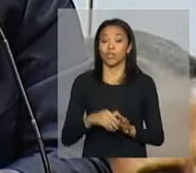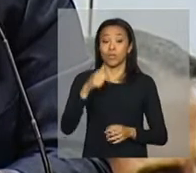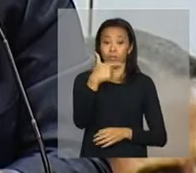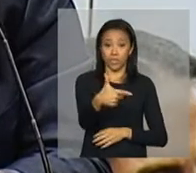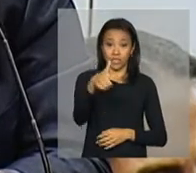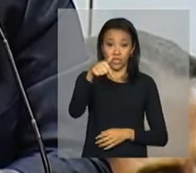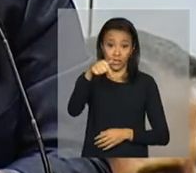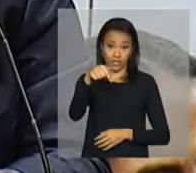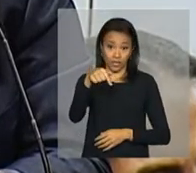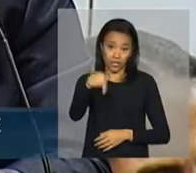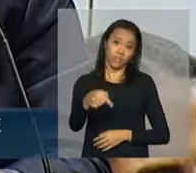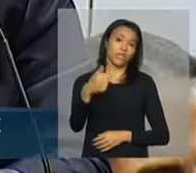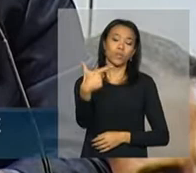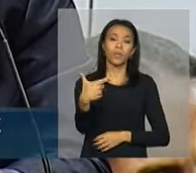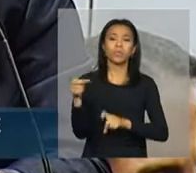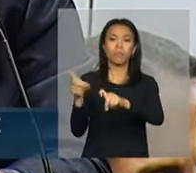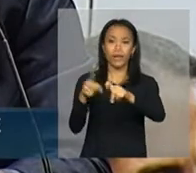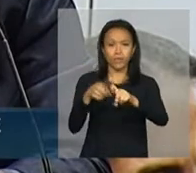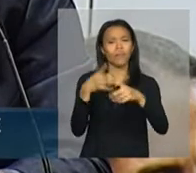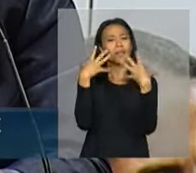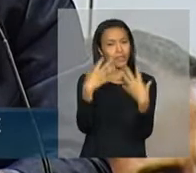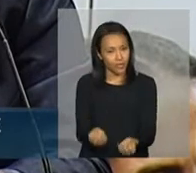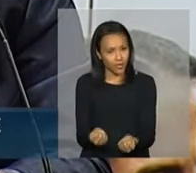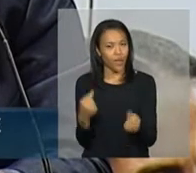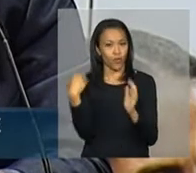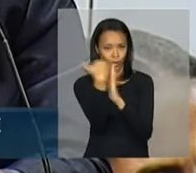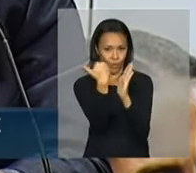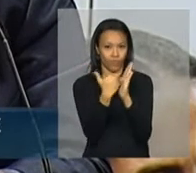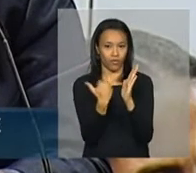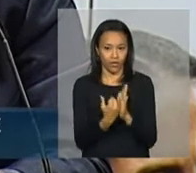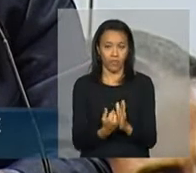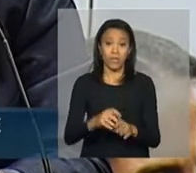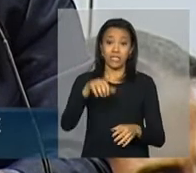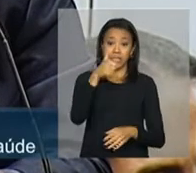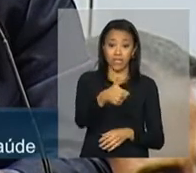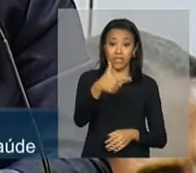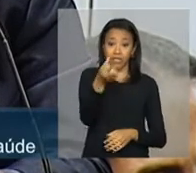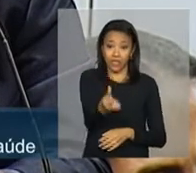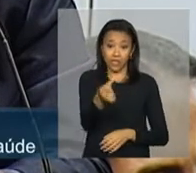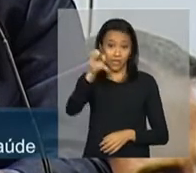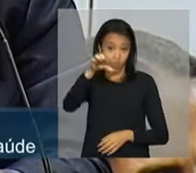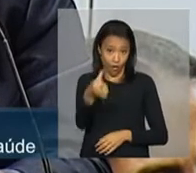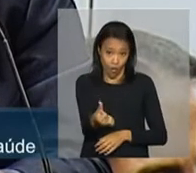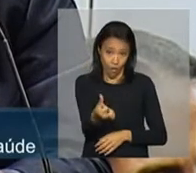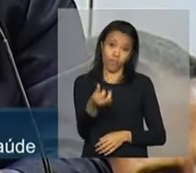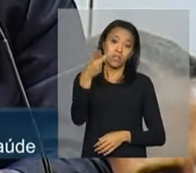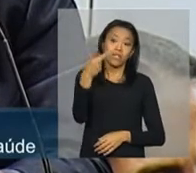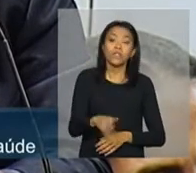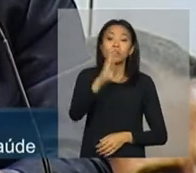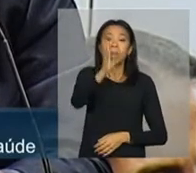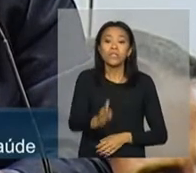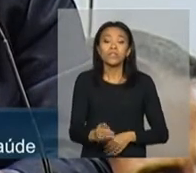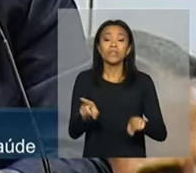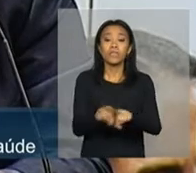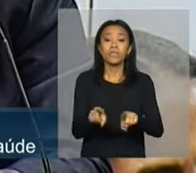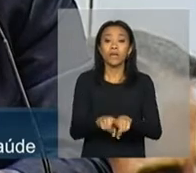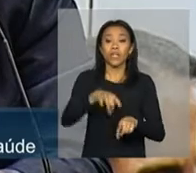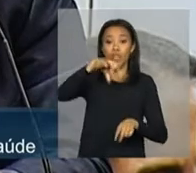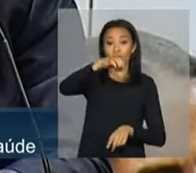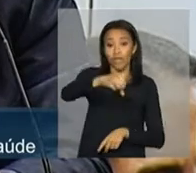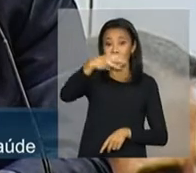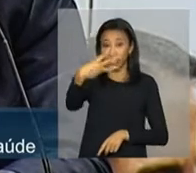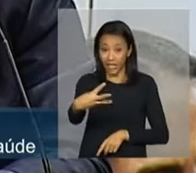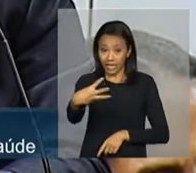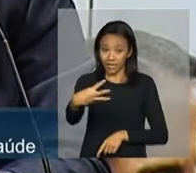metros homologar o participação no programa 169 brasileiros e 93